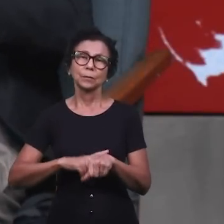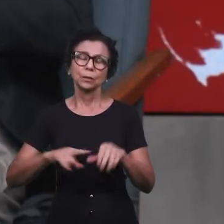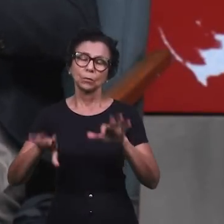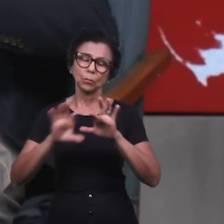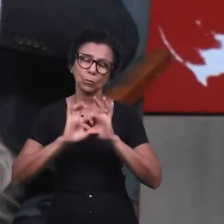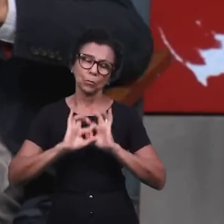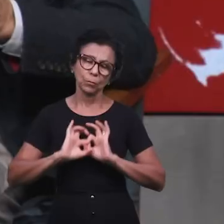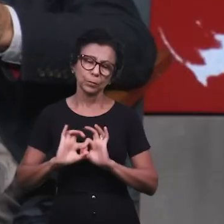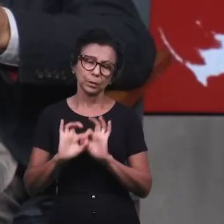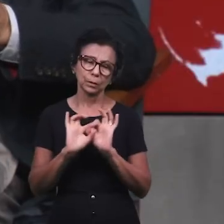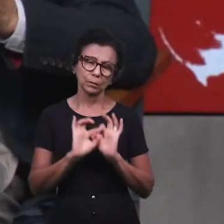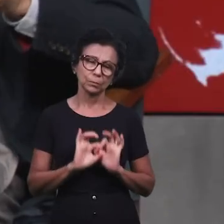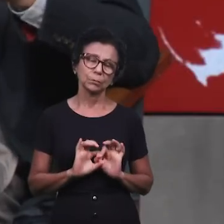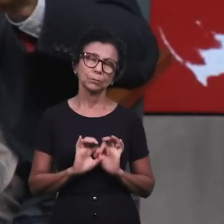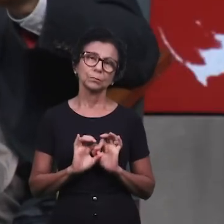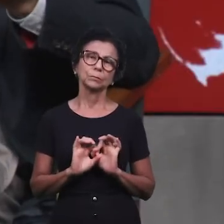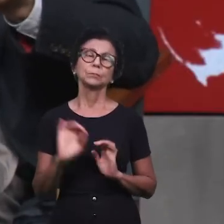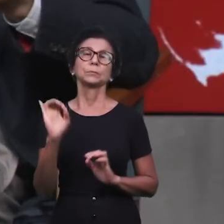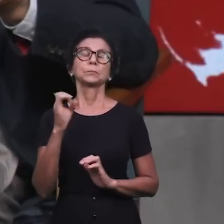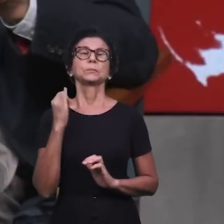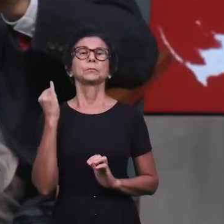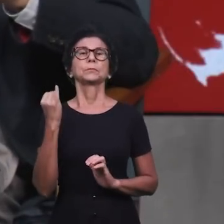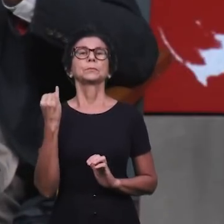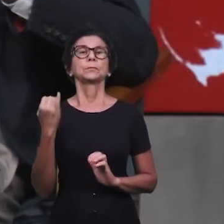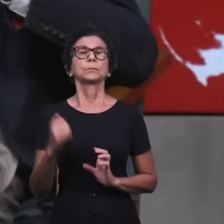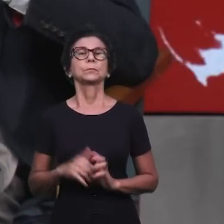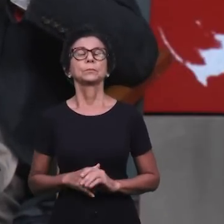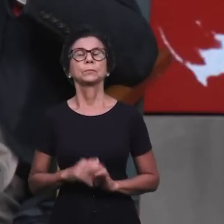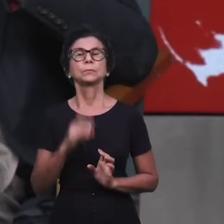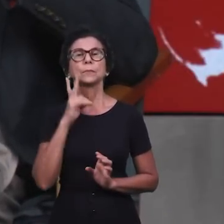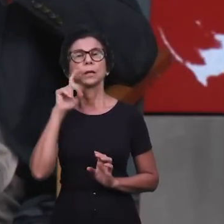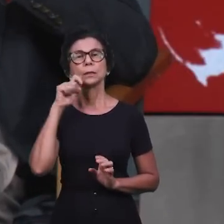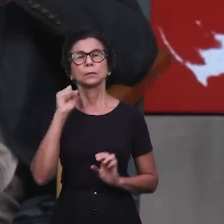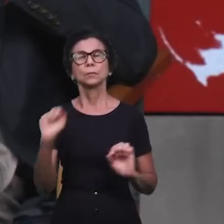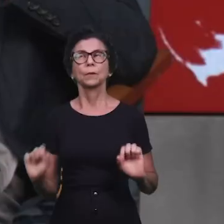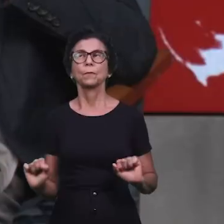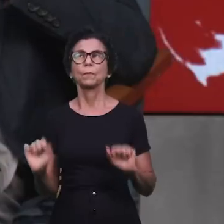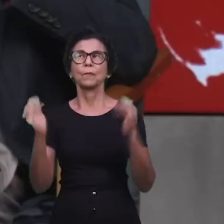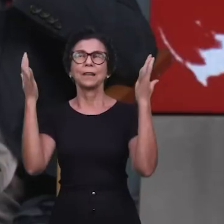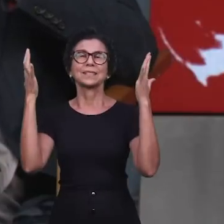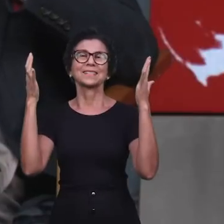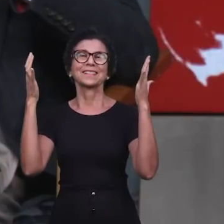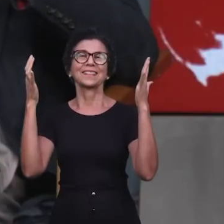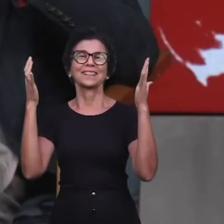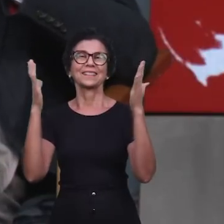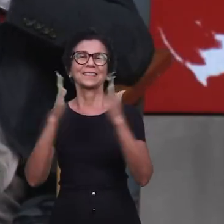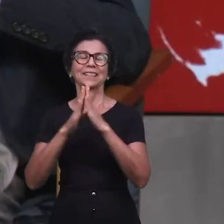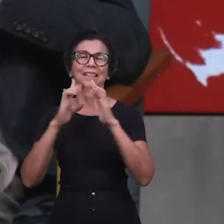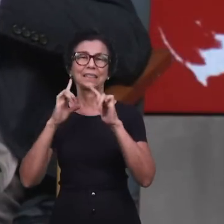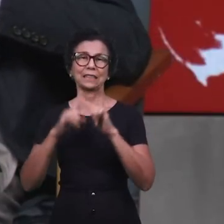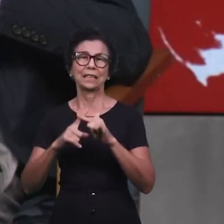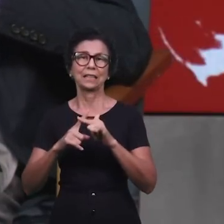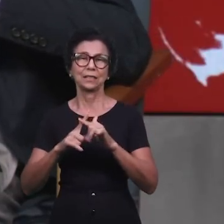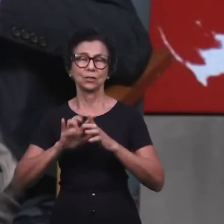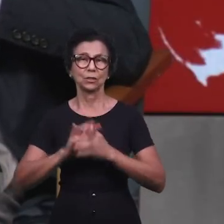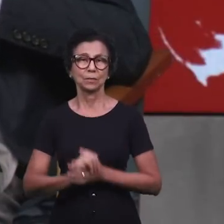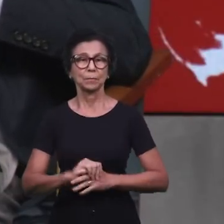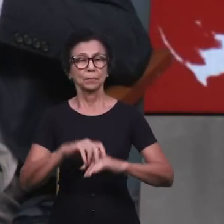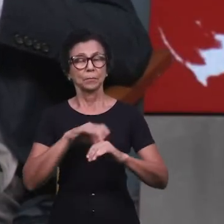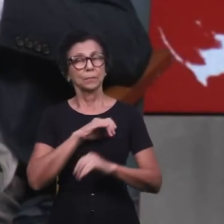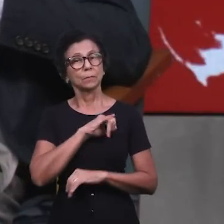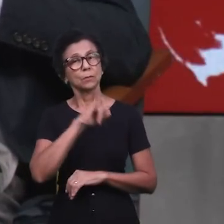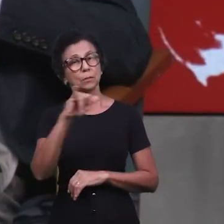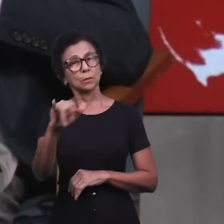na comunhão. Isso é que é importante. Então a ceia é uma festa da igreja para dizer o